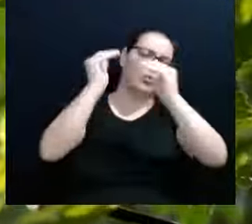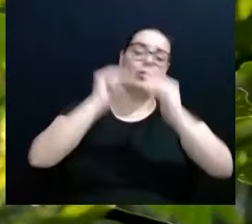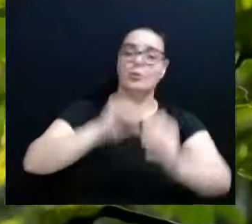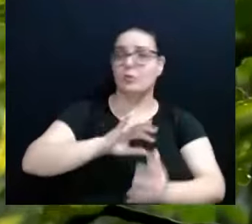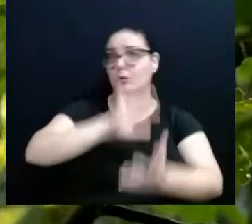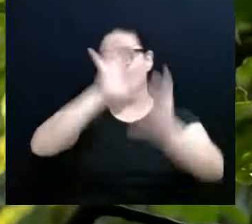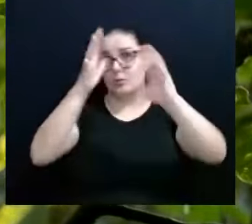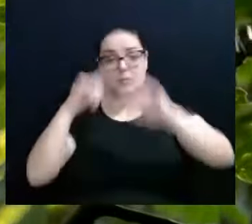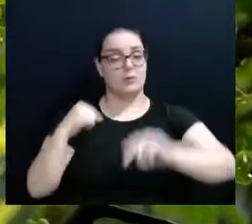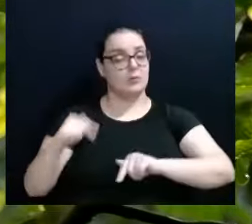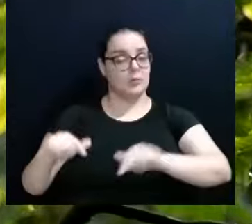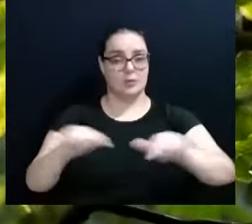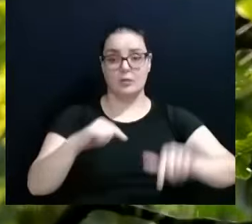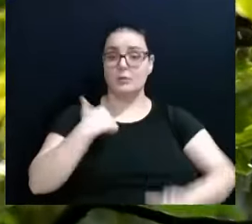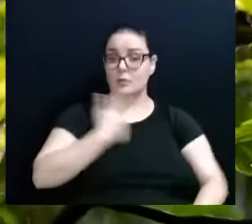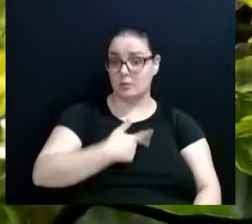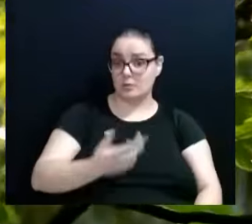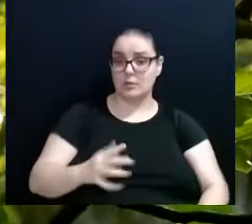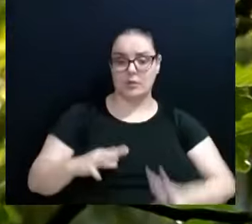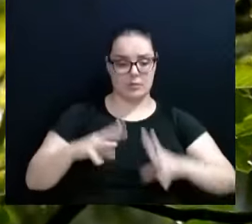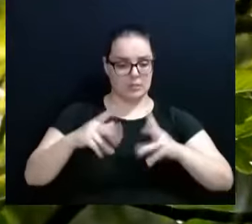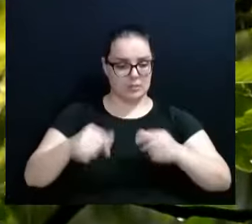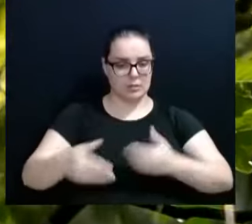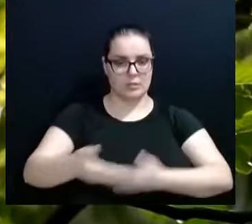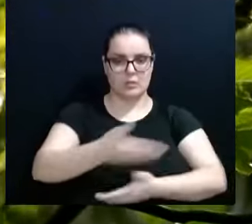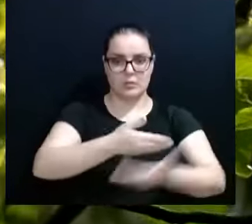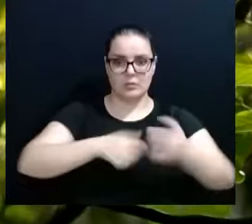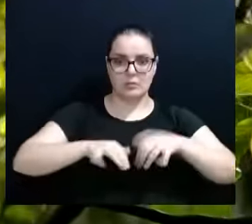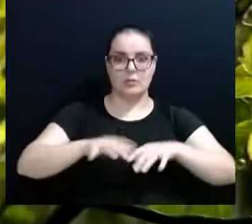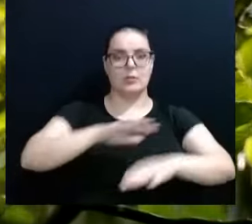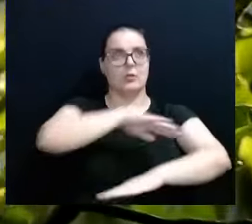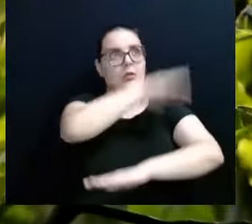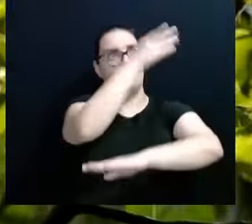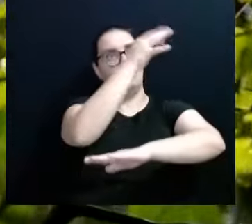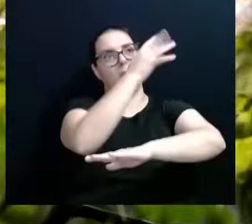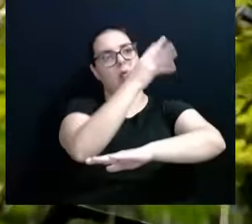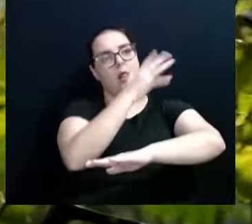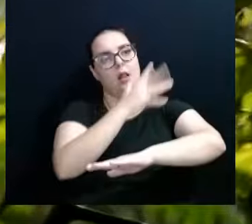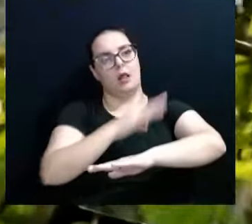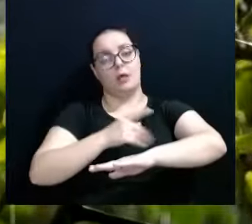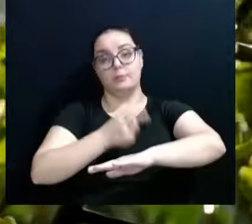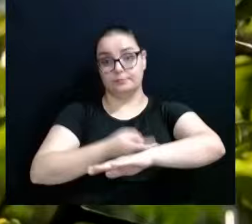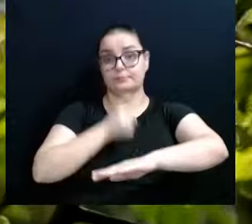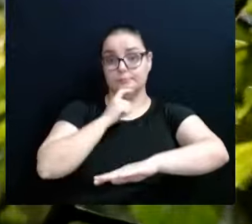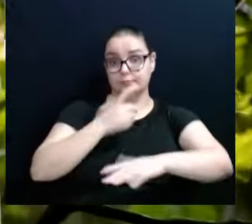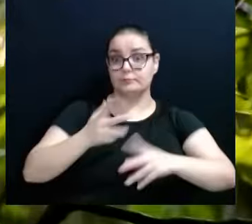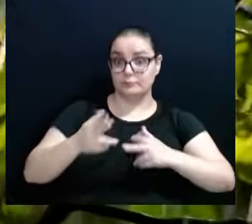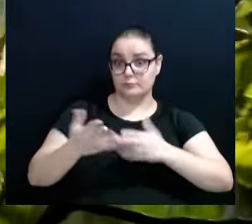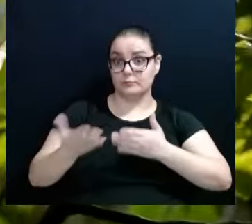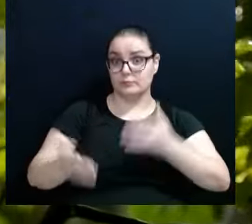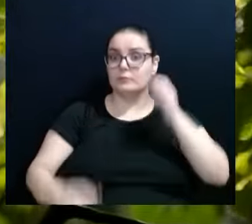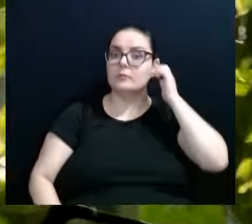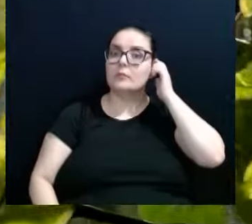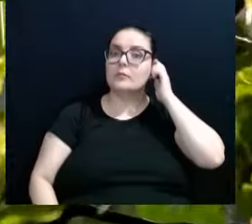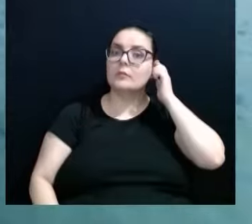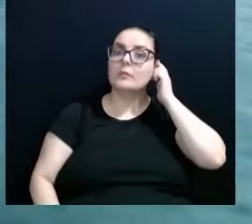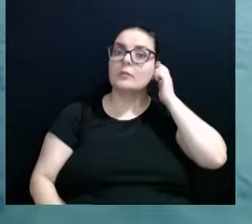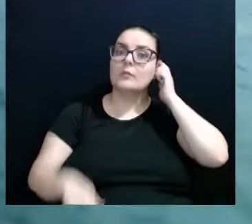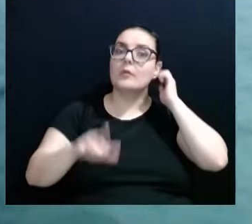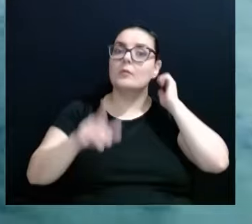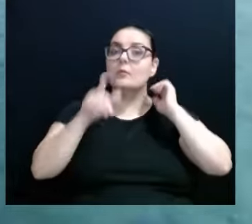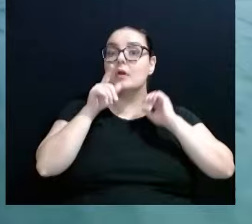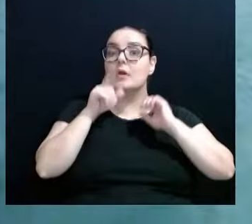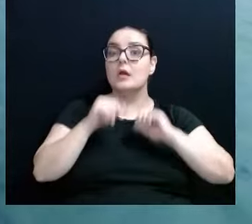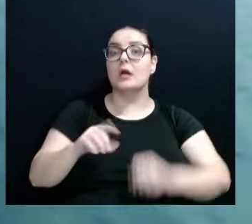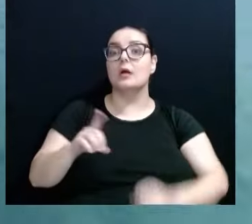demais o clima local aqui para a gente, né? E tem toda essa interação com o derretimento de gelo, quando você tem a entrada de